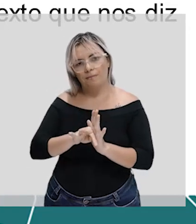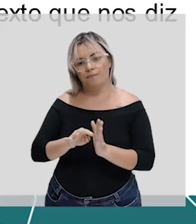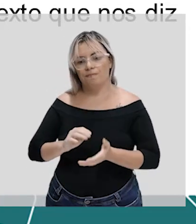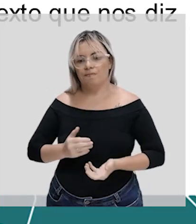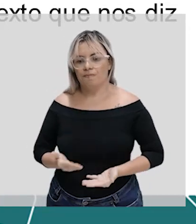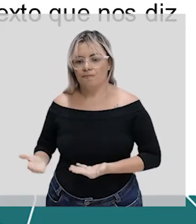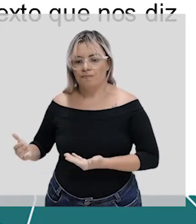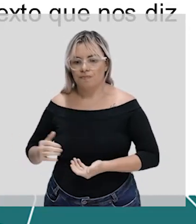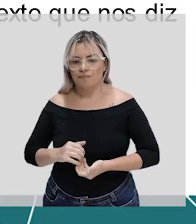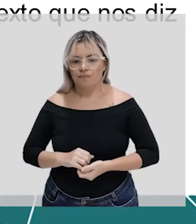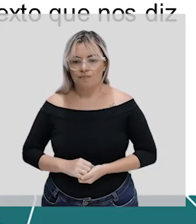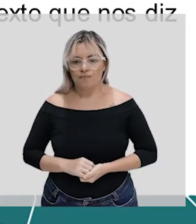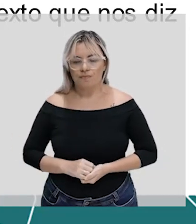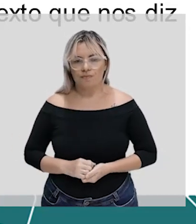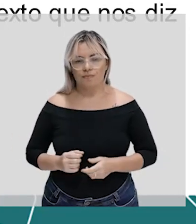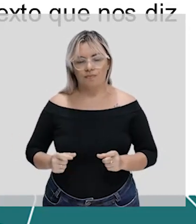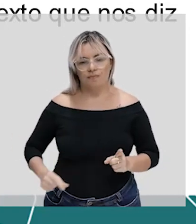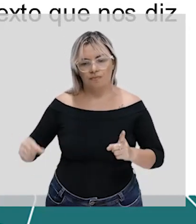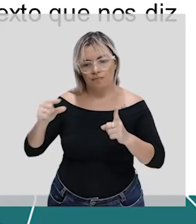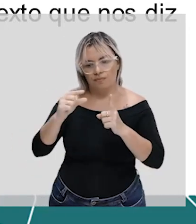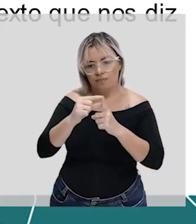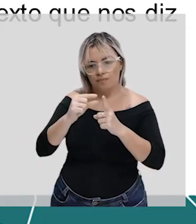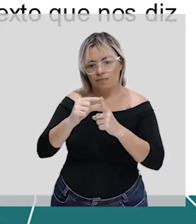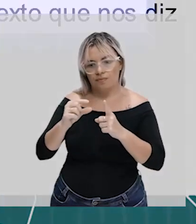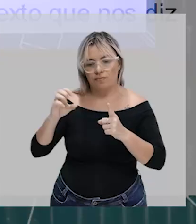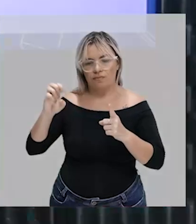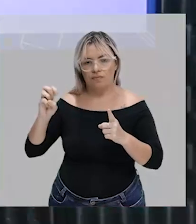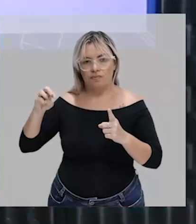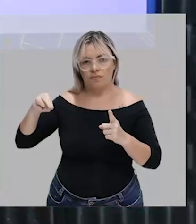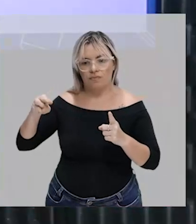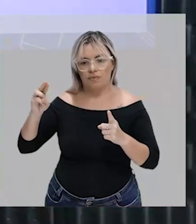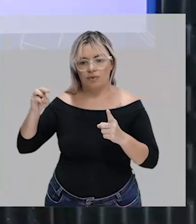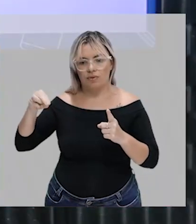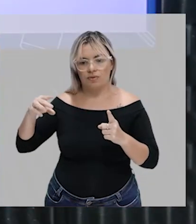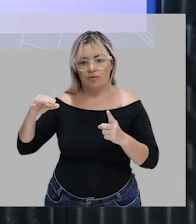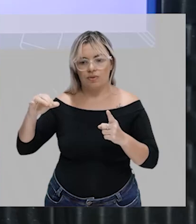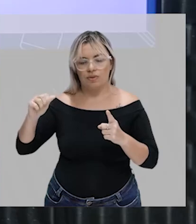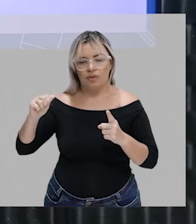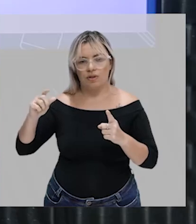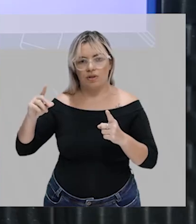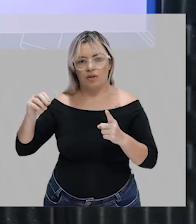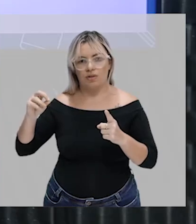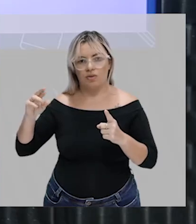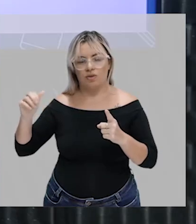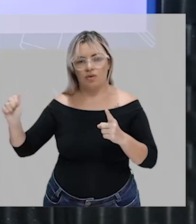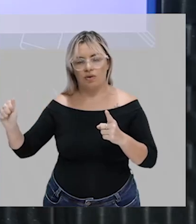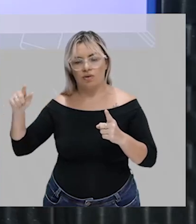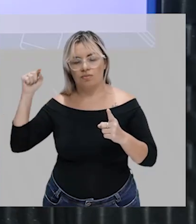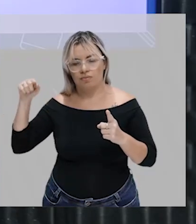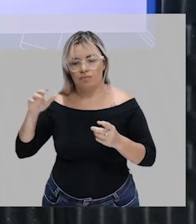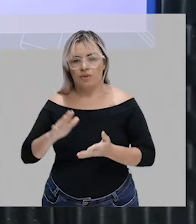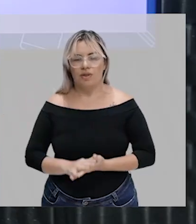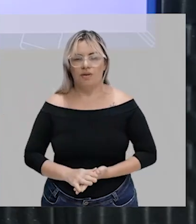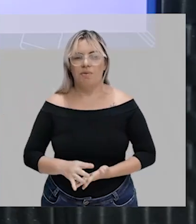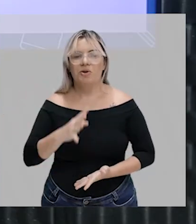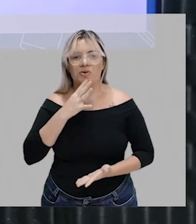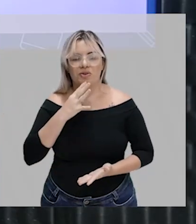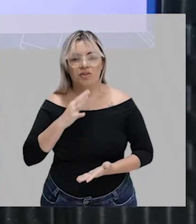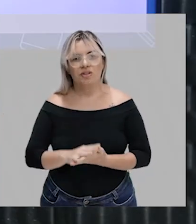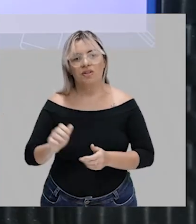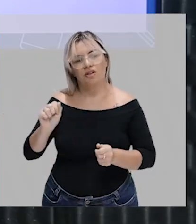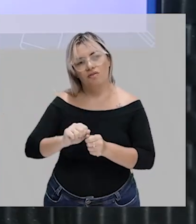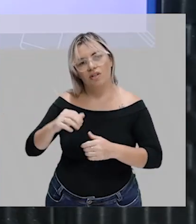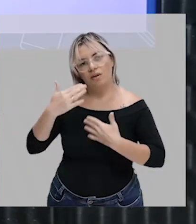enunciado. Essa palavra enunciadora aqui é bem conhecida de quem faz o Enem. Tá? O enunciado da questão